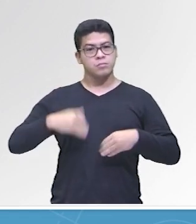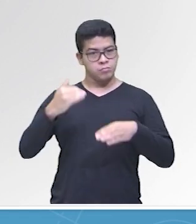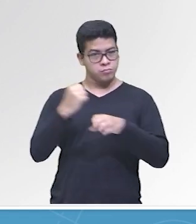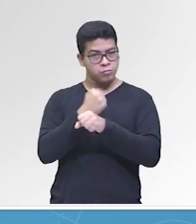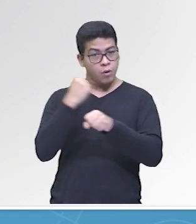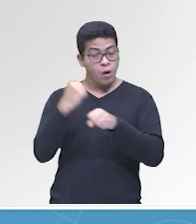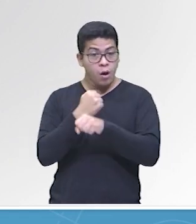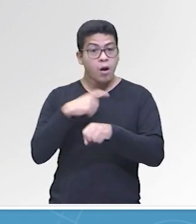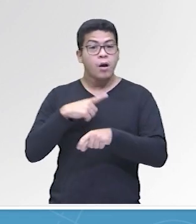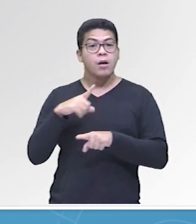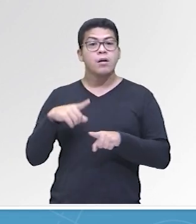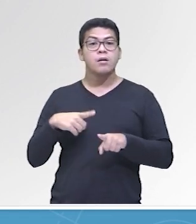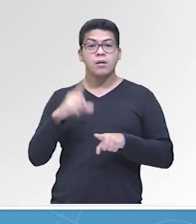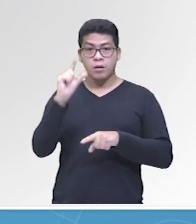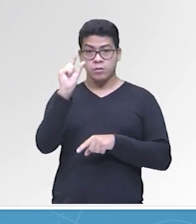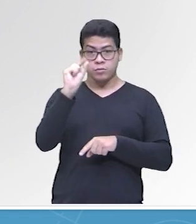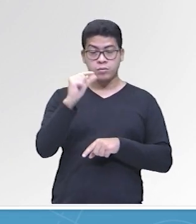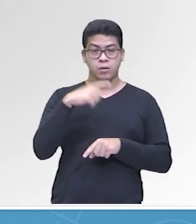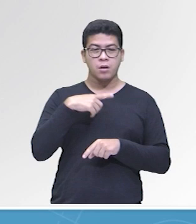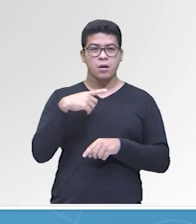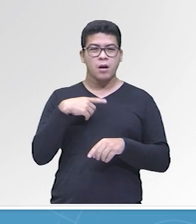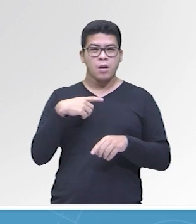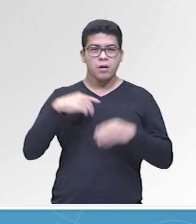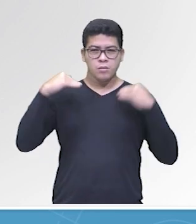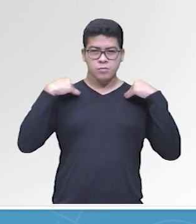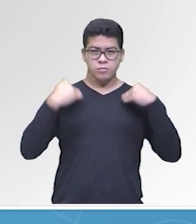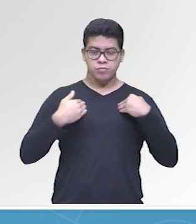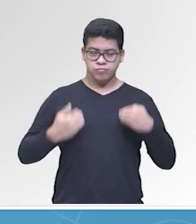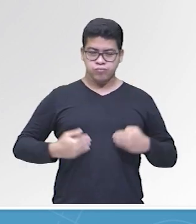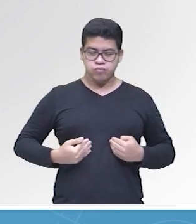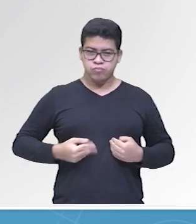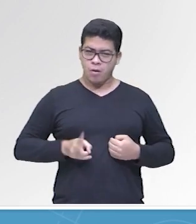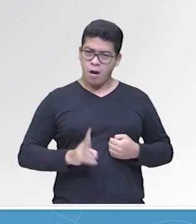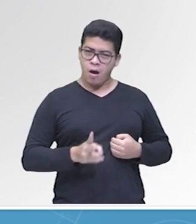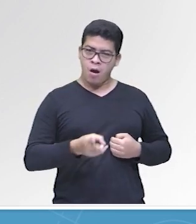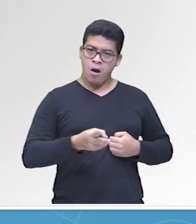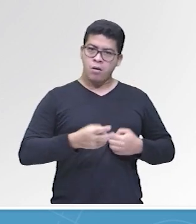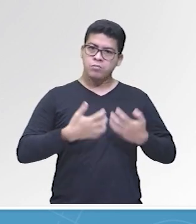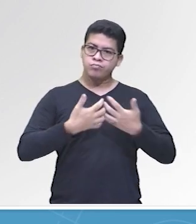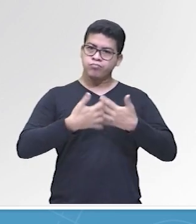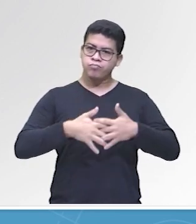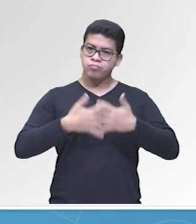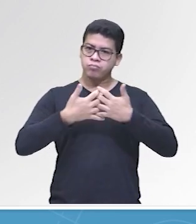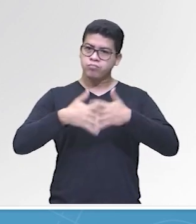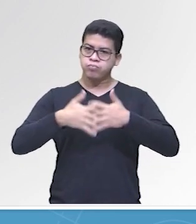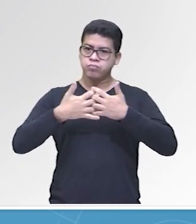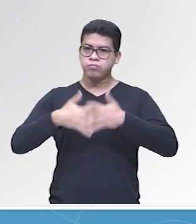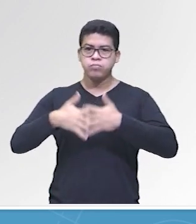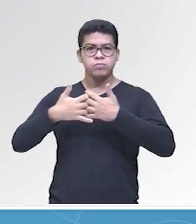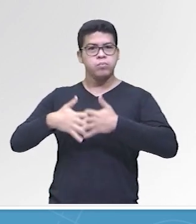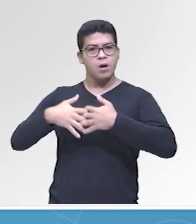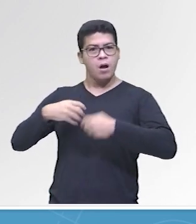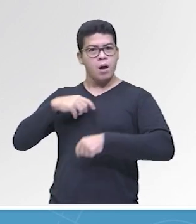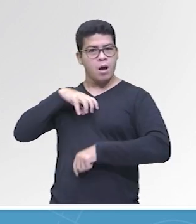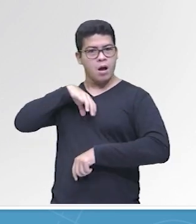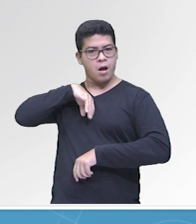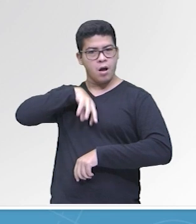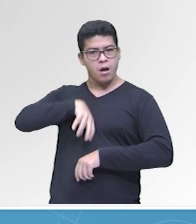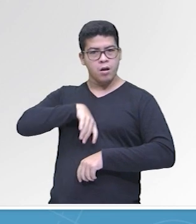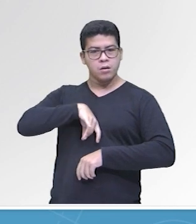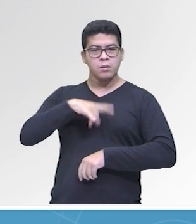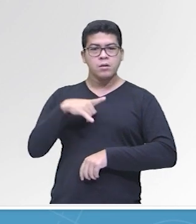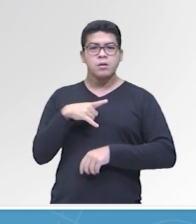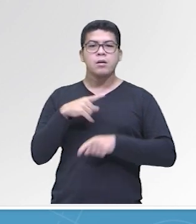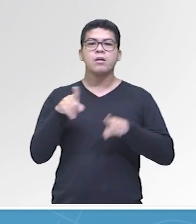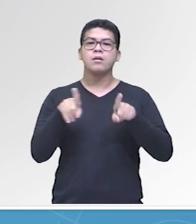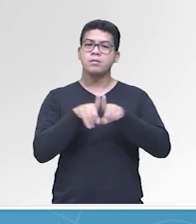é a menor parte que faz um organismo funcionar. Então, todo o metabolismo de um organismo, ele acontece